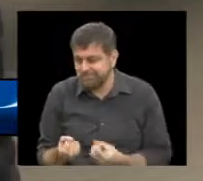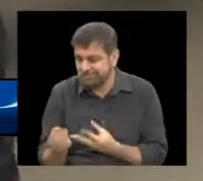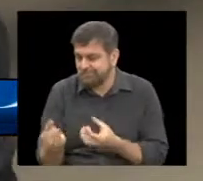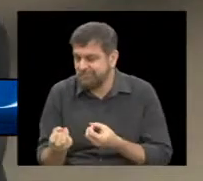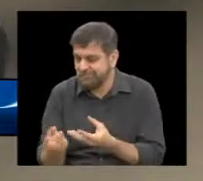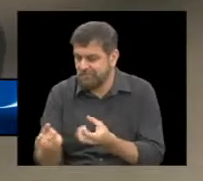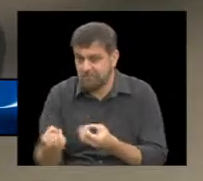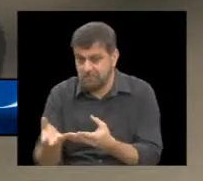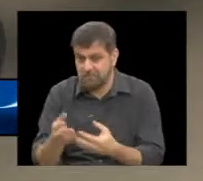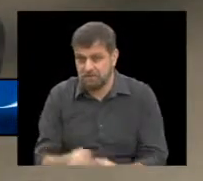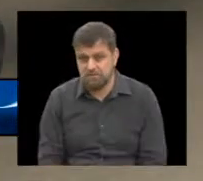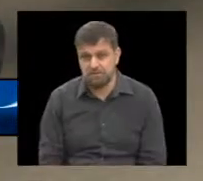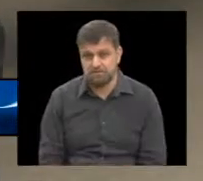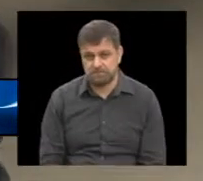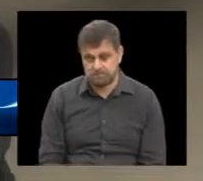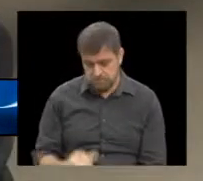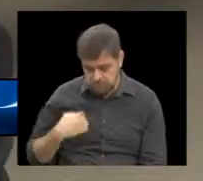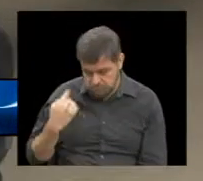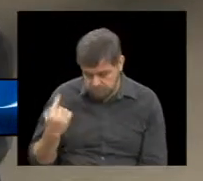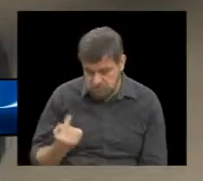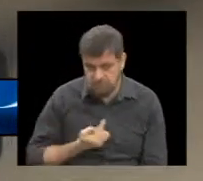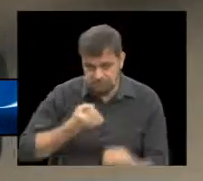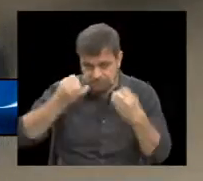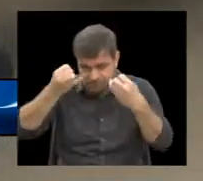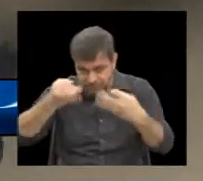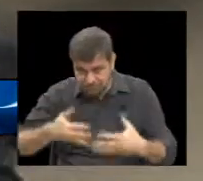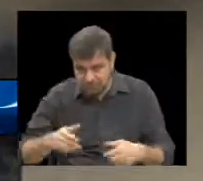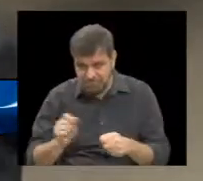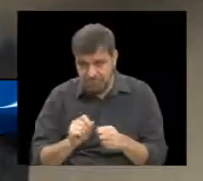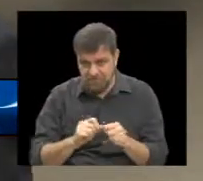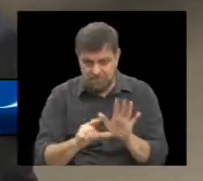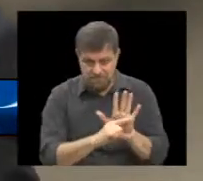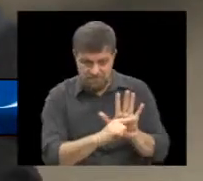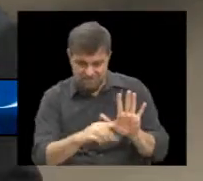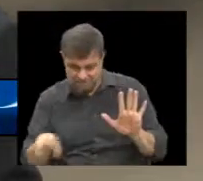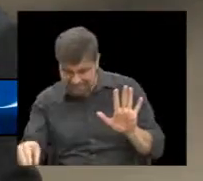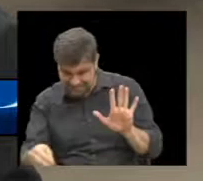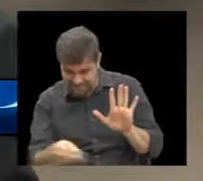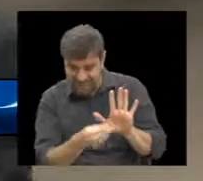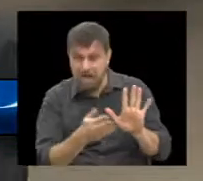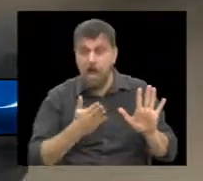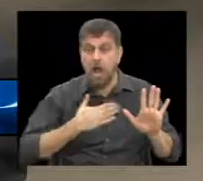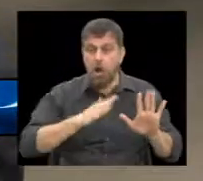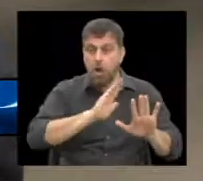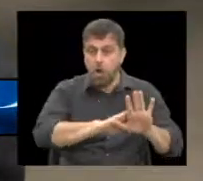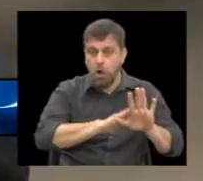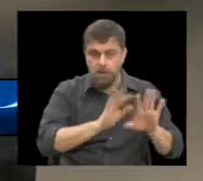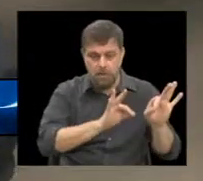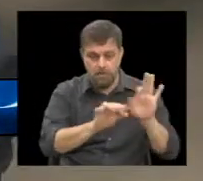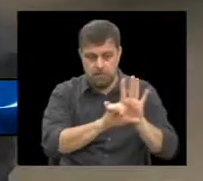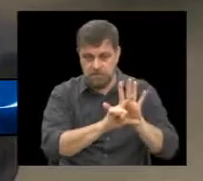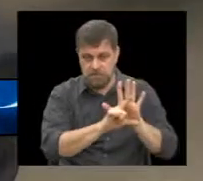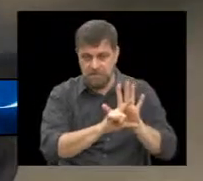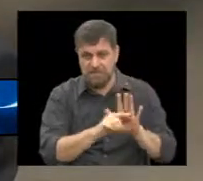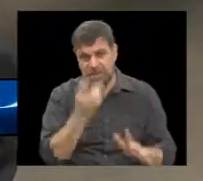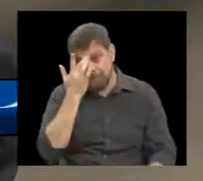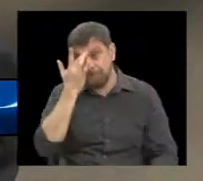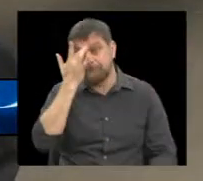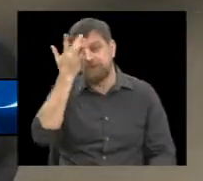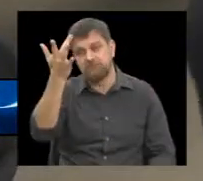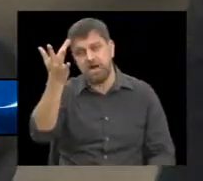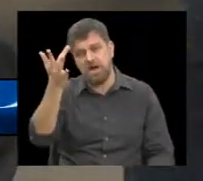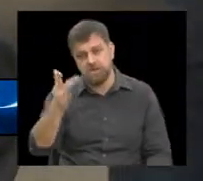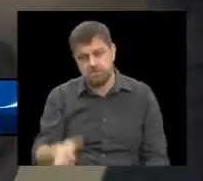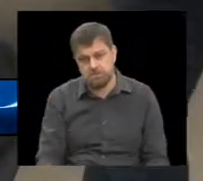então por isso o vereador a gente diz vamos fazer uma emenda no meu projecto que aí fica mais fácil quando se coloca